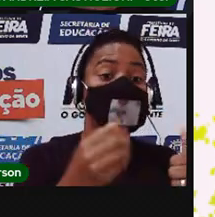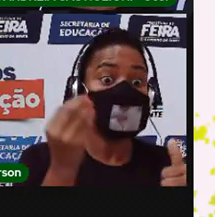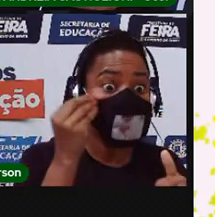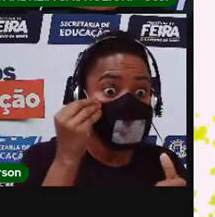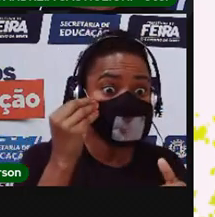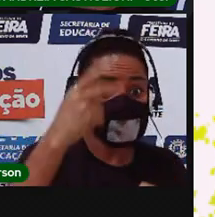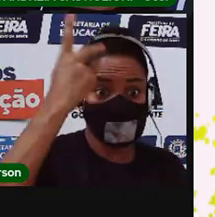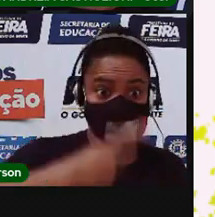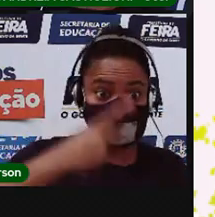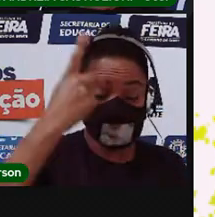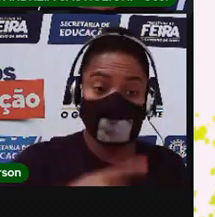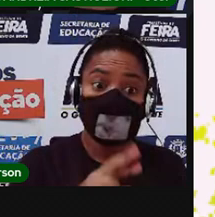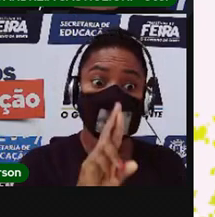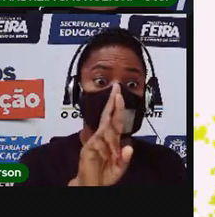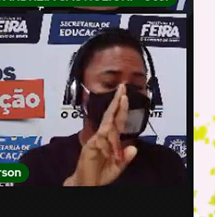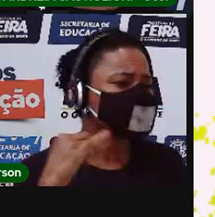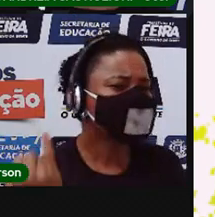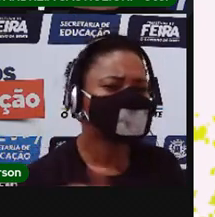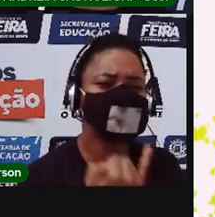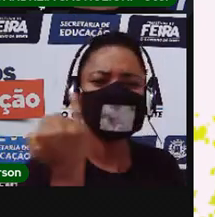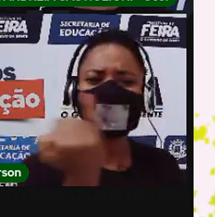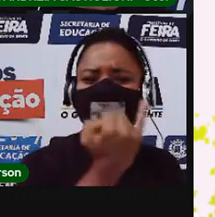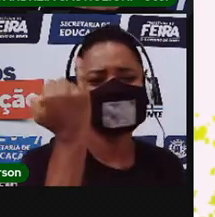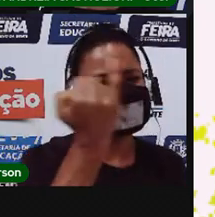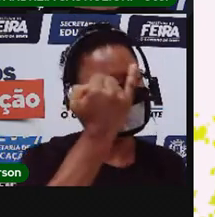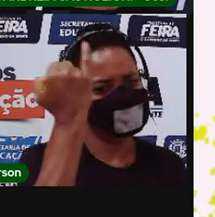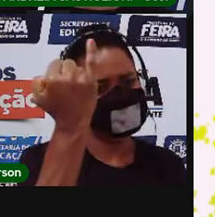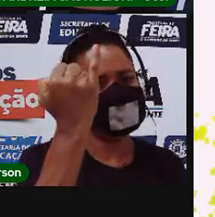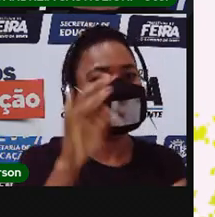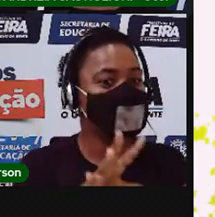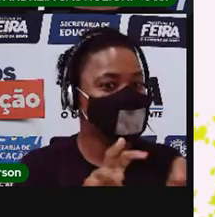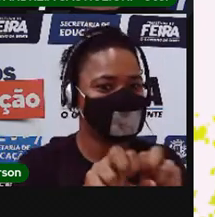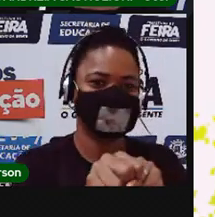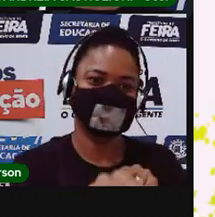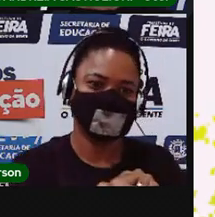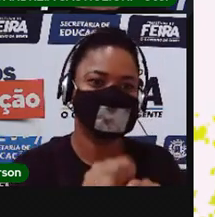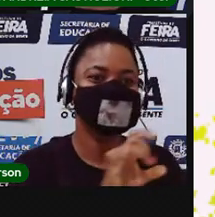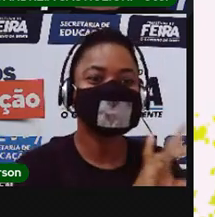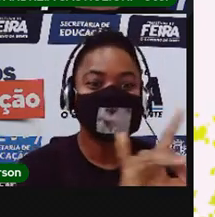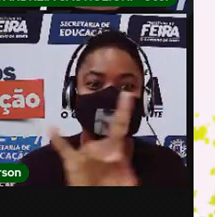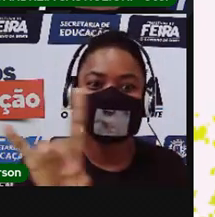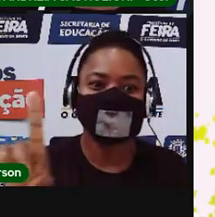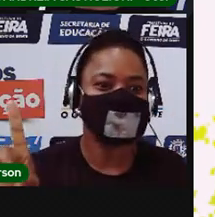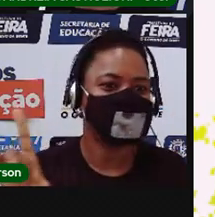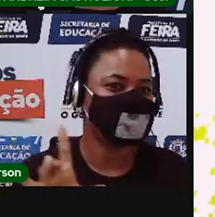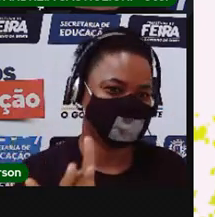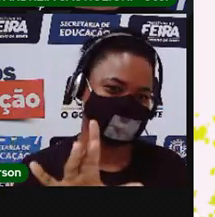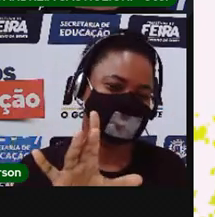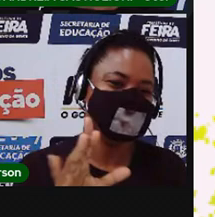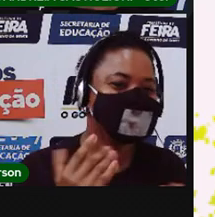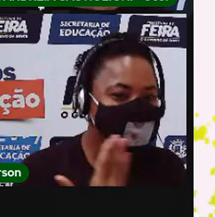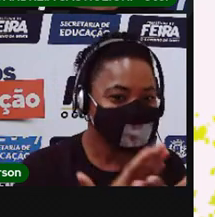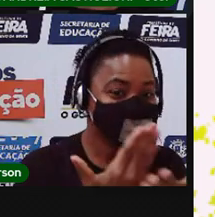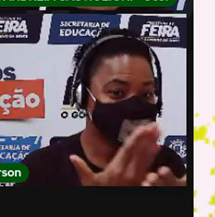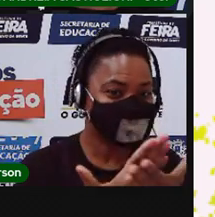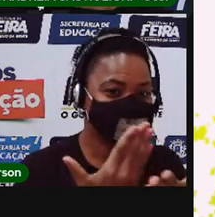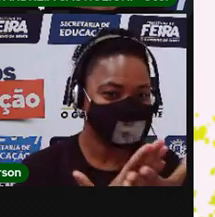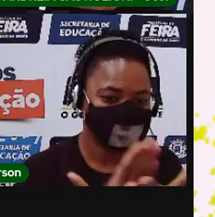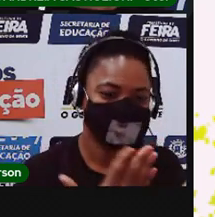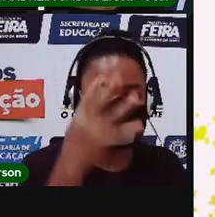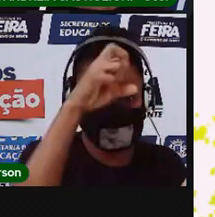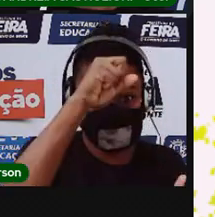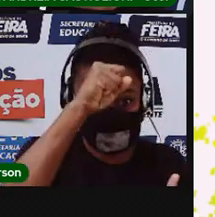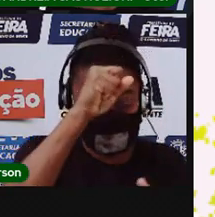na formação dos estudantes como pessoas humanas, futuros profissionais, cidadãos e potenciais agentes